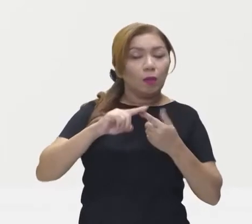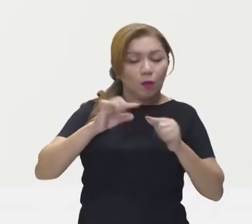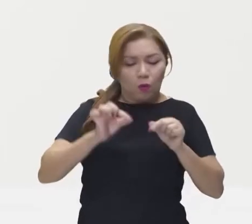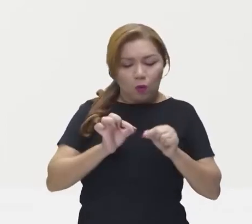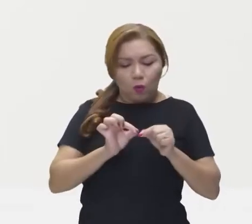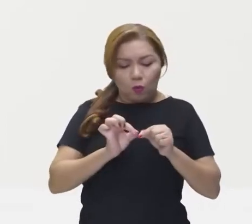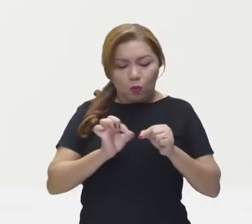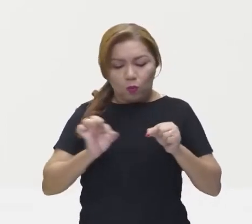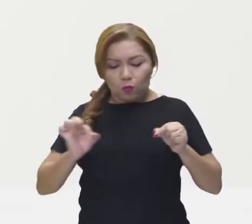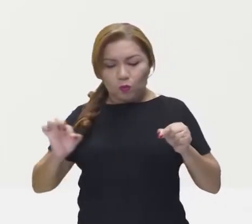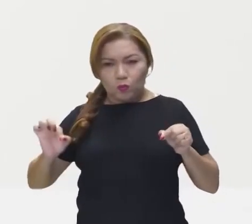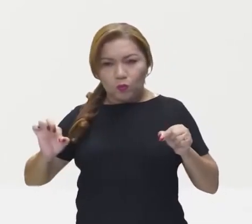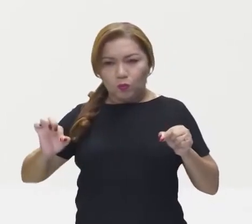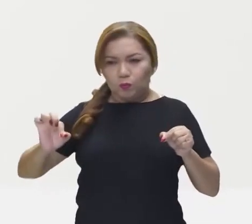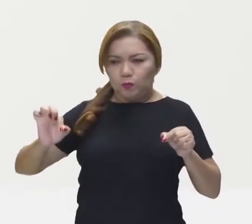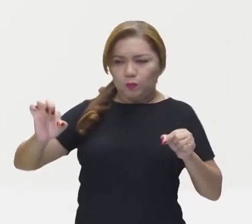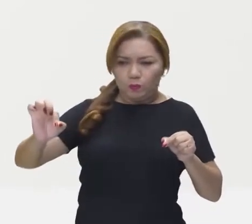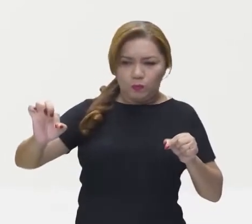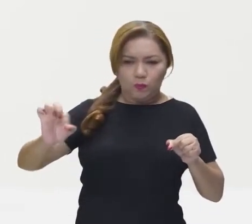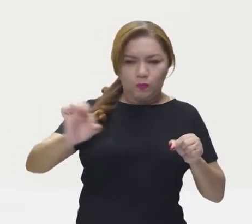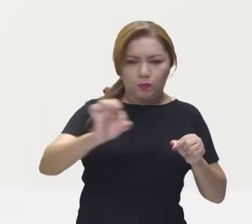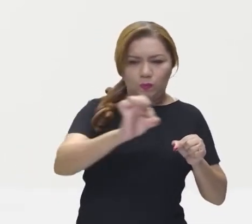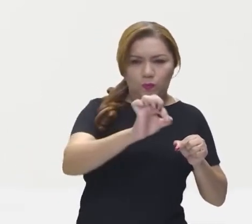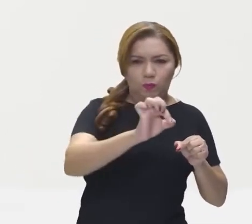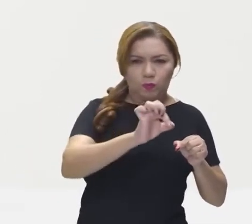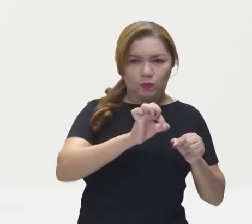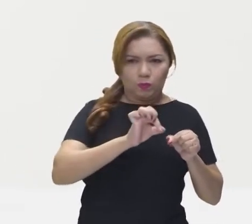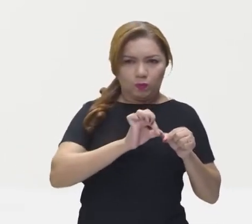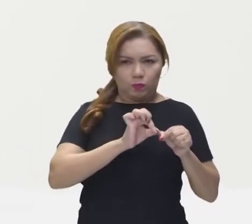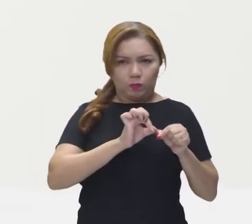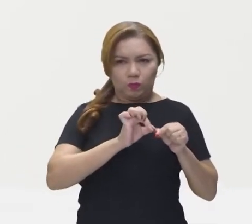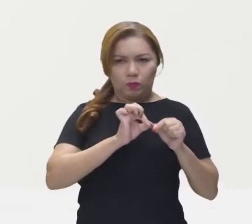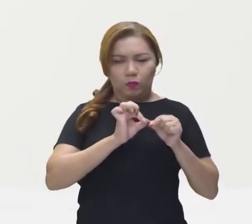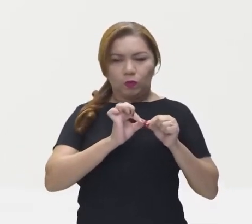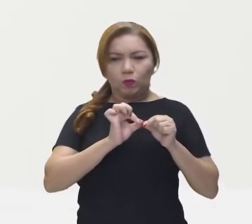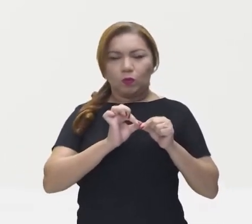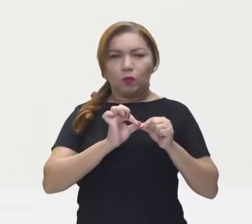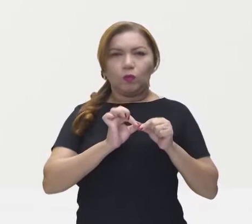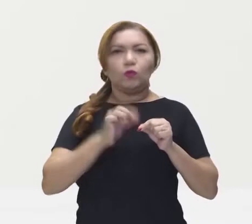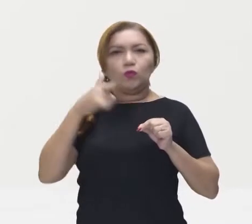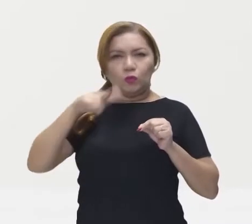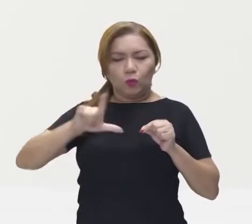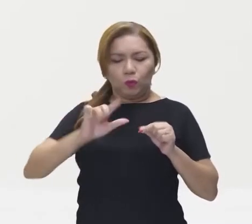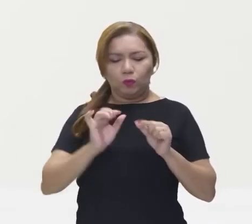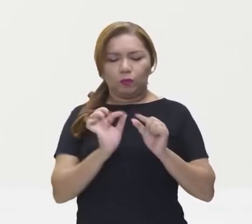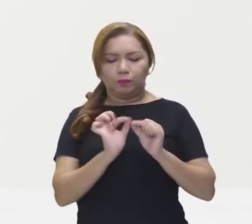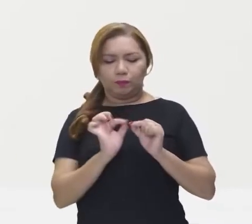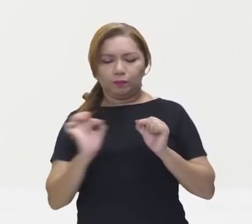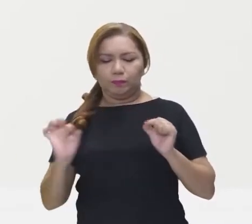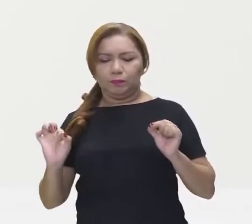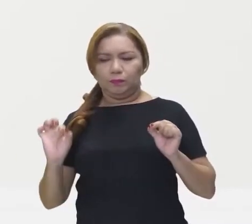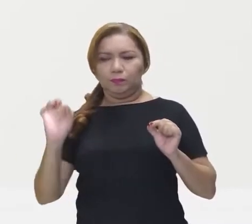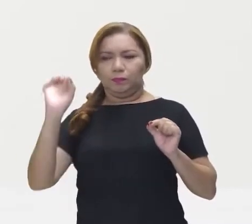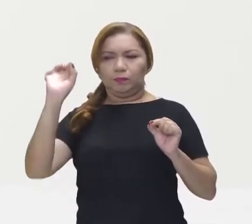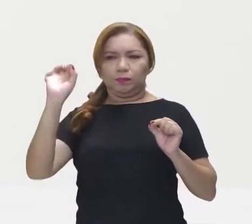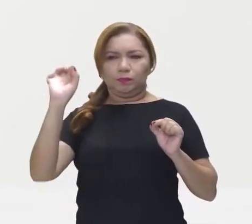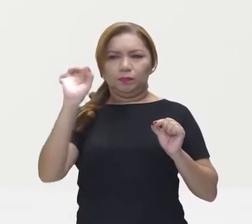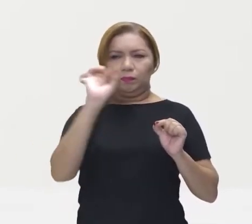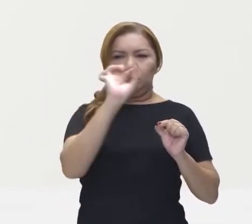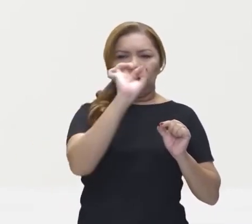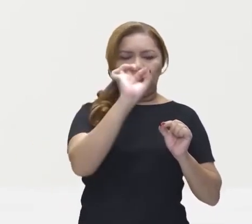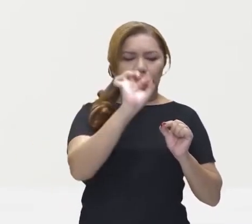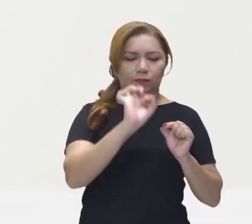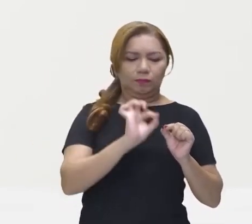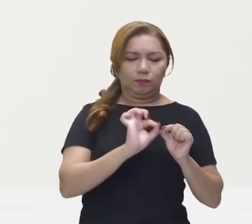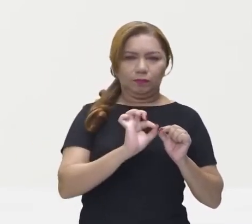quanto? 300 metros de perímetro. Como professor, você lembra da nossa aula aí, as aulas passadas, a gente pegou aqui,